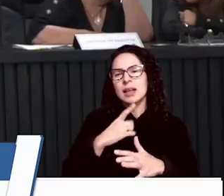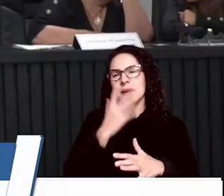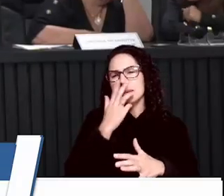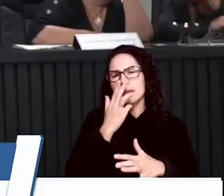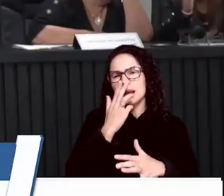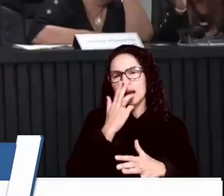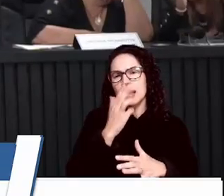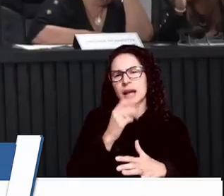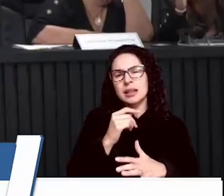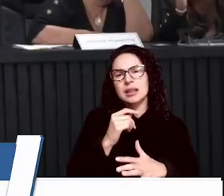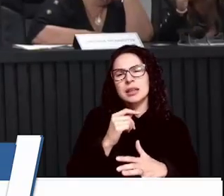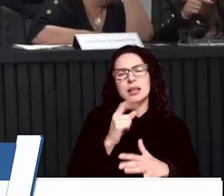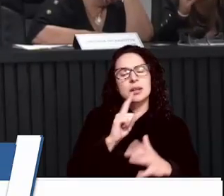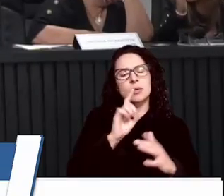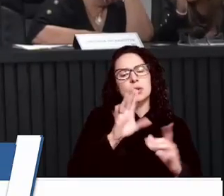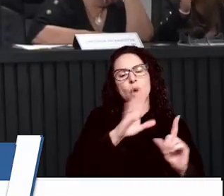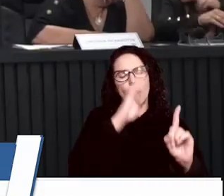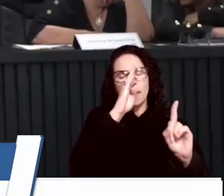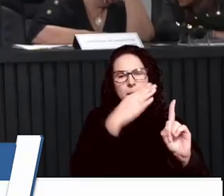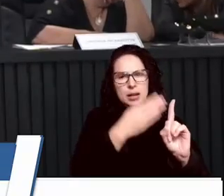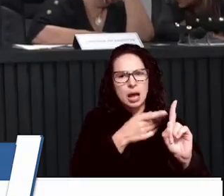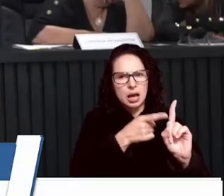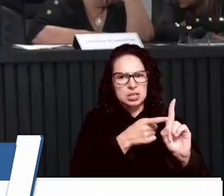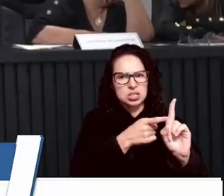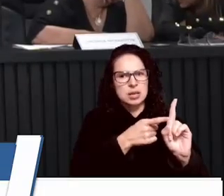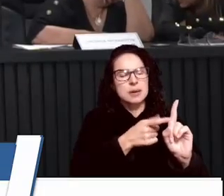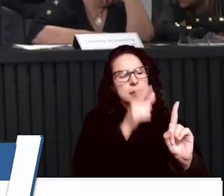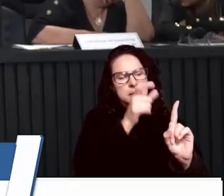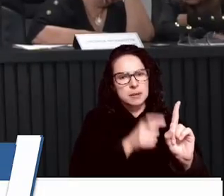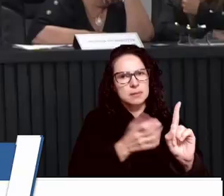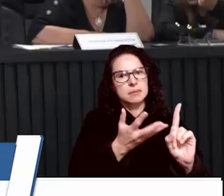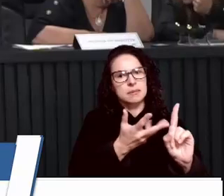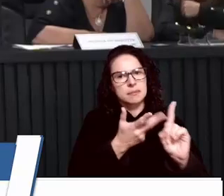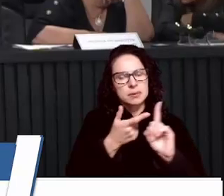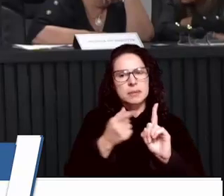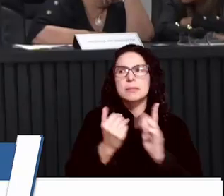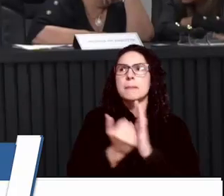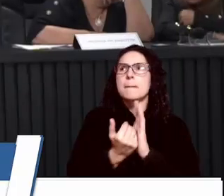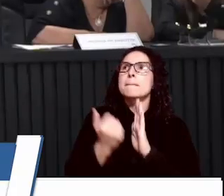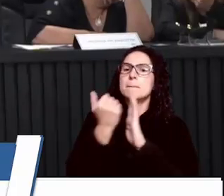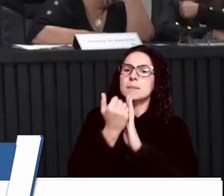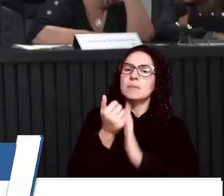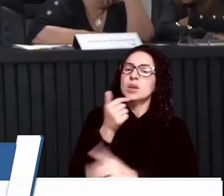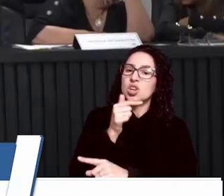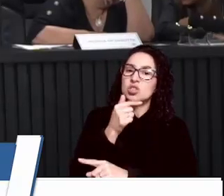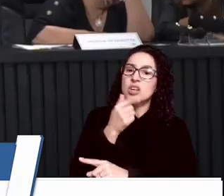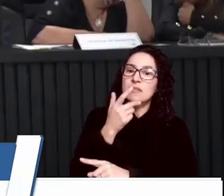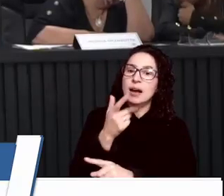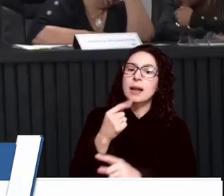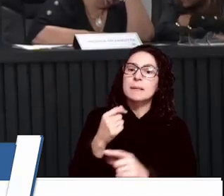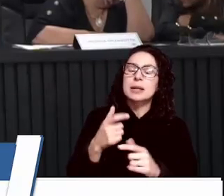é só a moção, nós temos que as pessoas ilustres receber algo mais. E o Gilson faz isso, nós temos que ter uma medalha